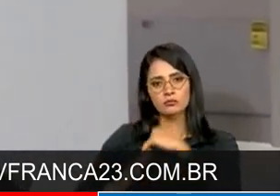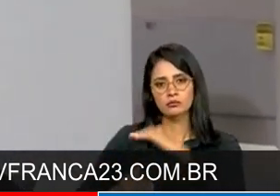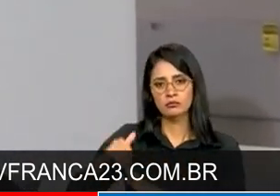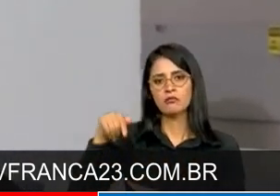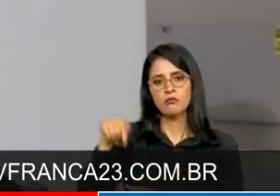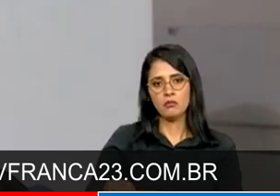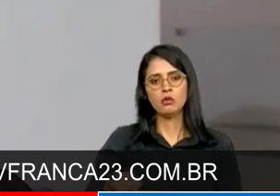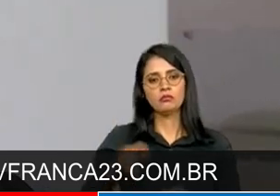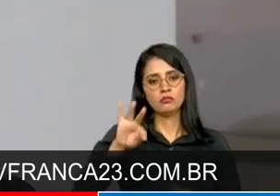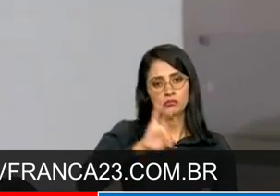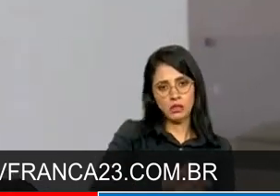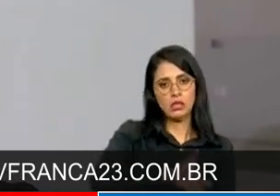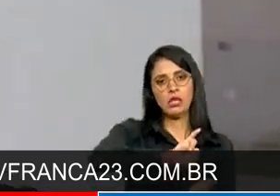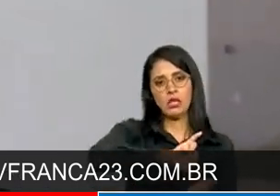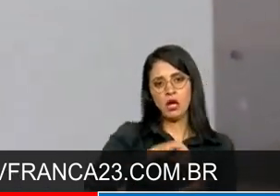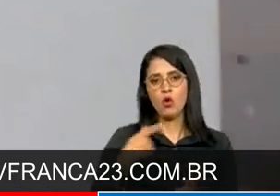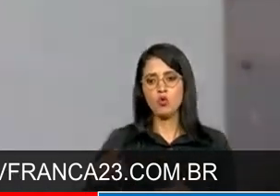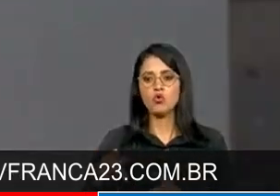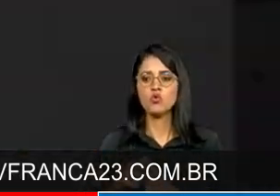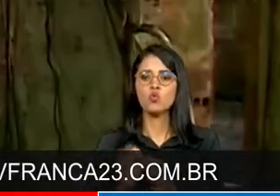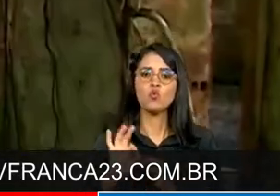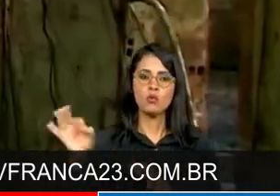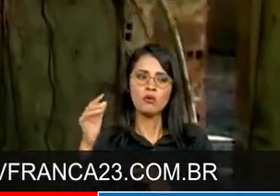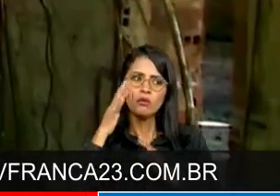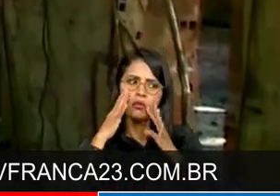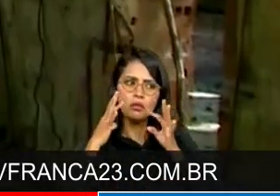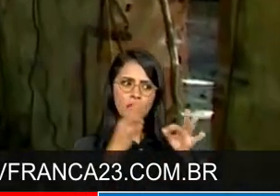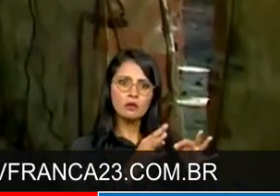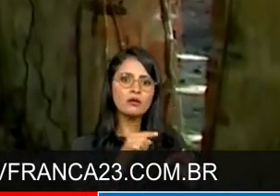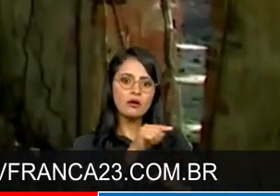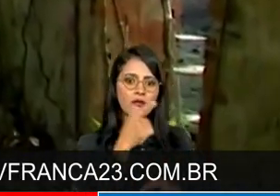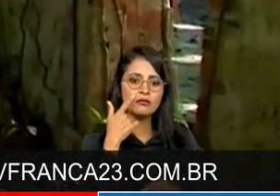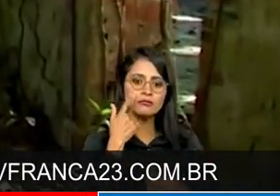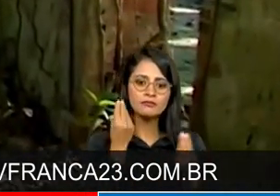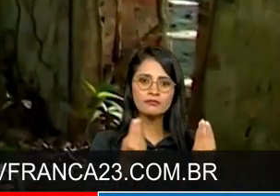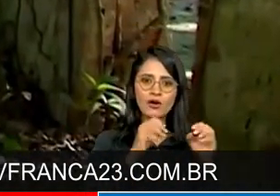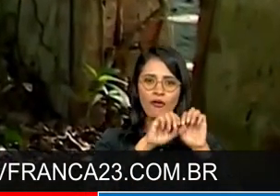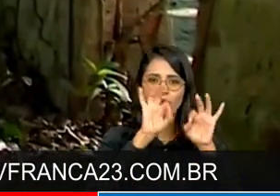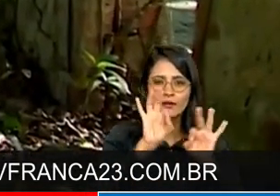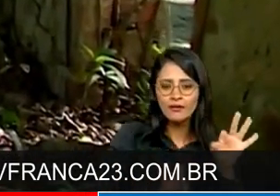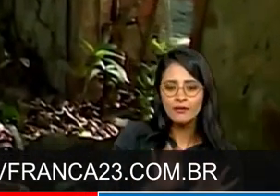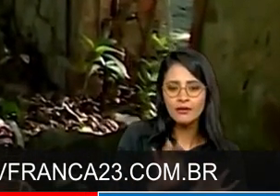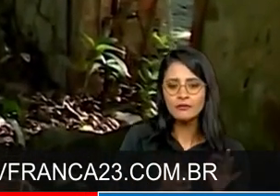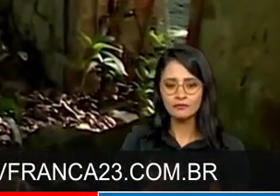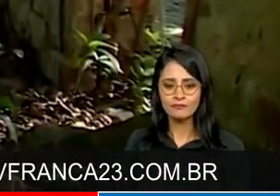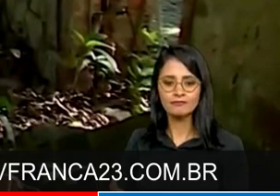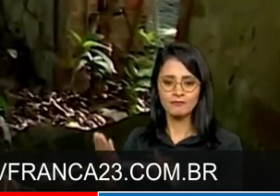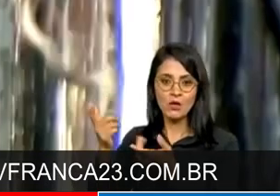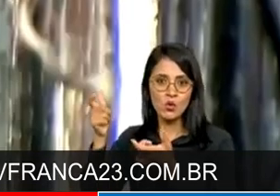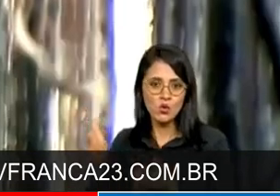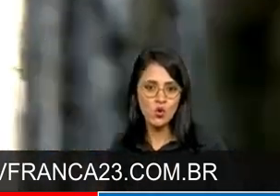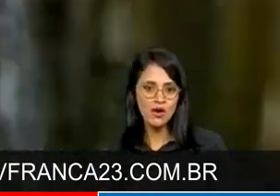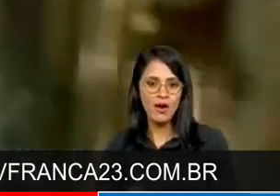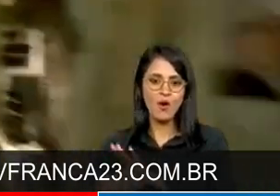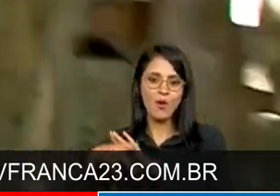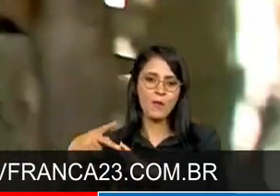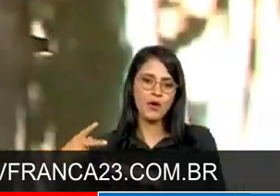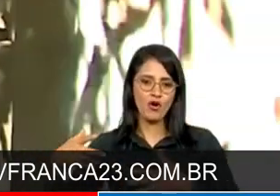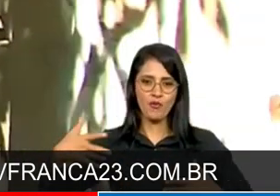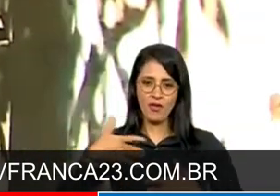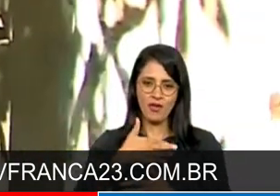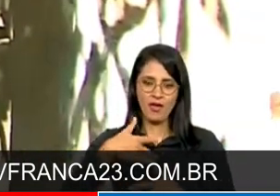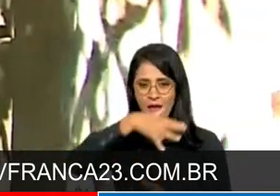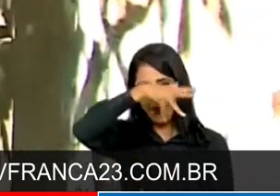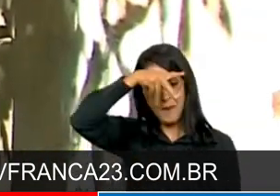os itens que mais chamaram a atenção de outros países. As ruínas de Paricatuba, zona rural de Iranduba, na região metropolitana de